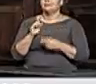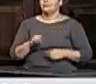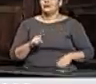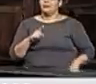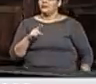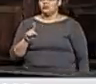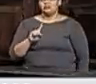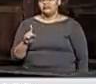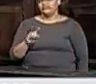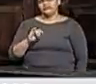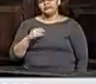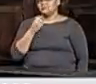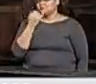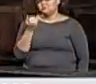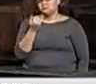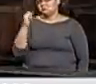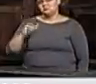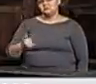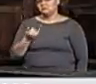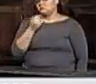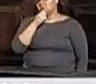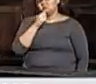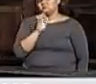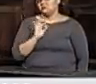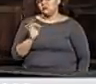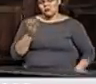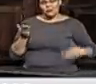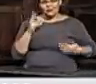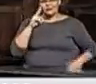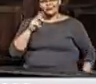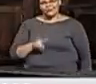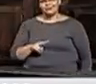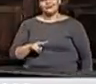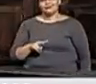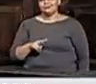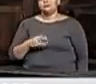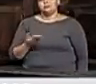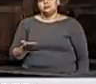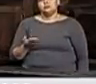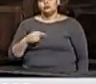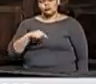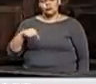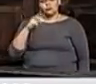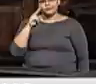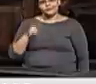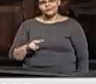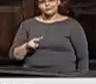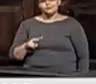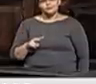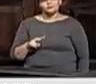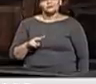eram proveitosos. Nós estamos vendo isso agora. Nós estamos vendo